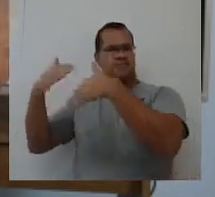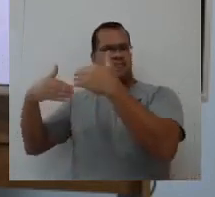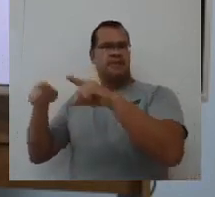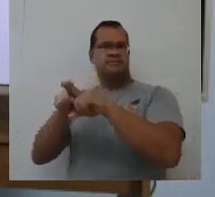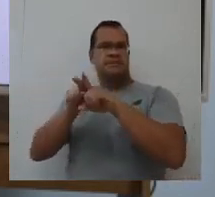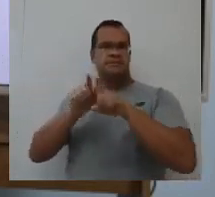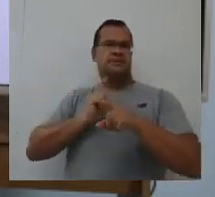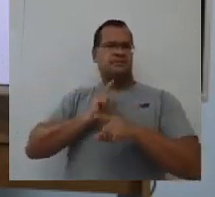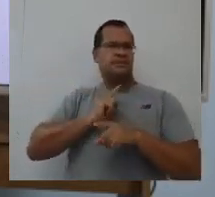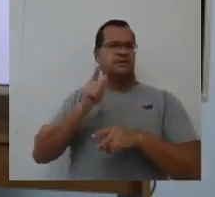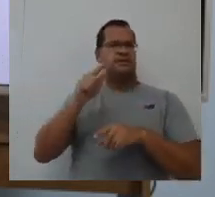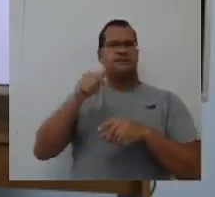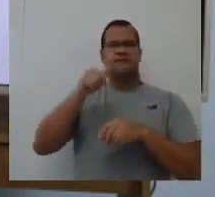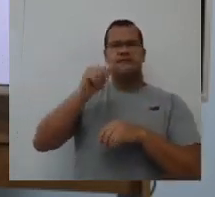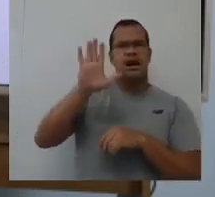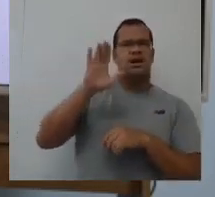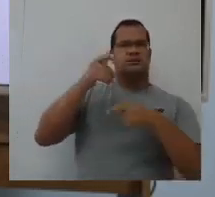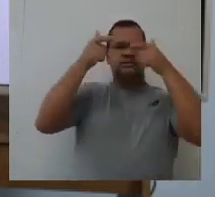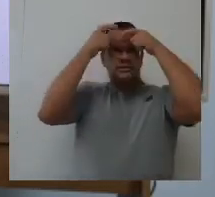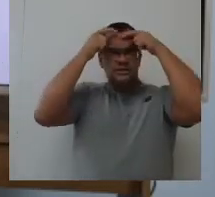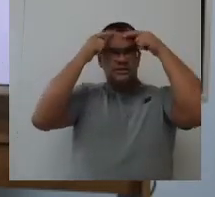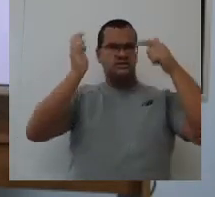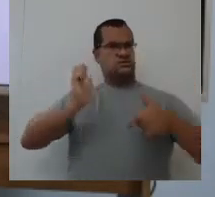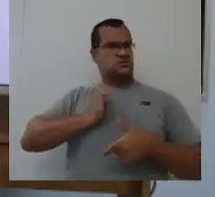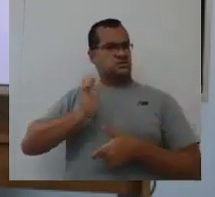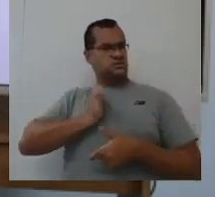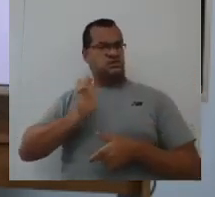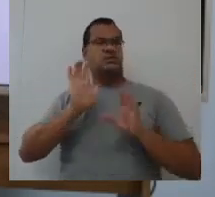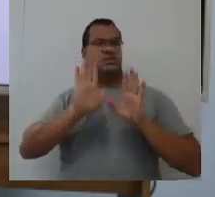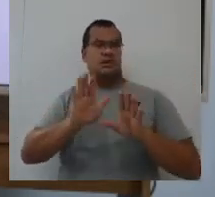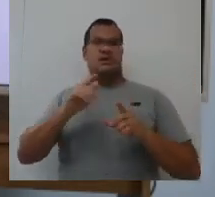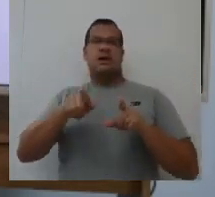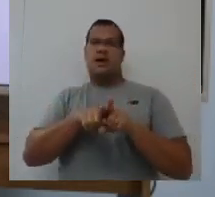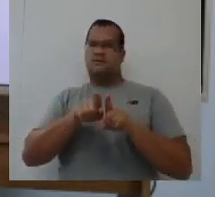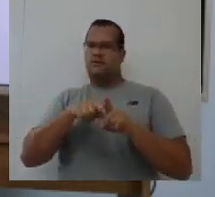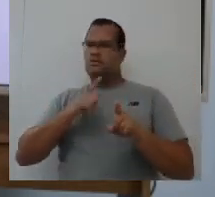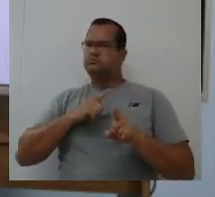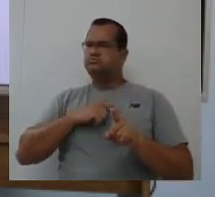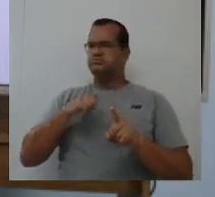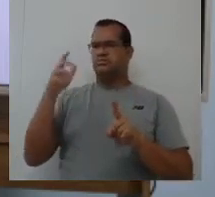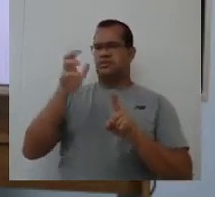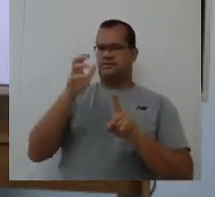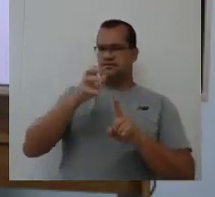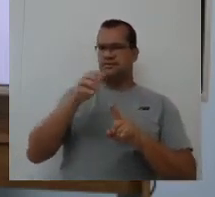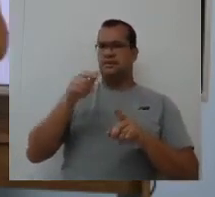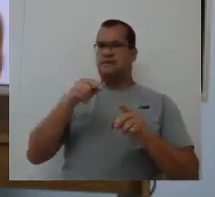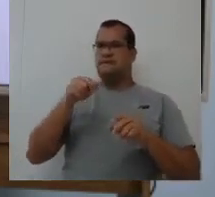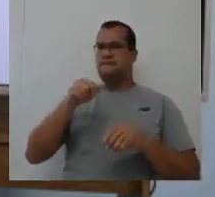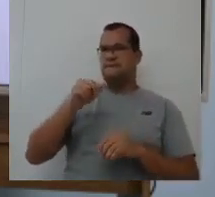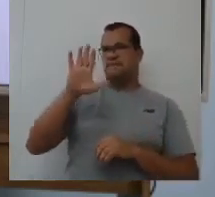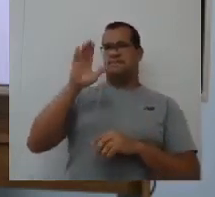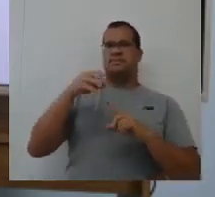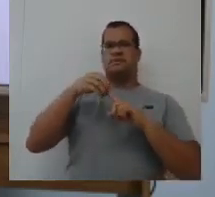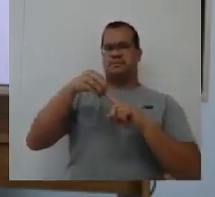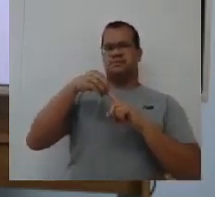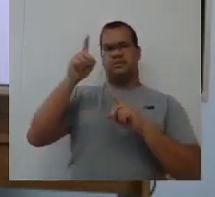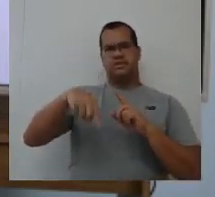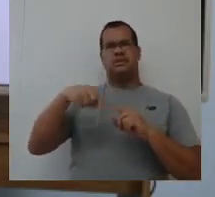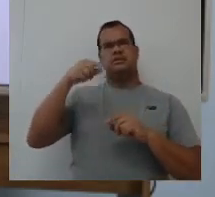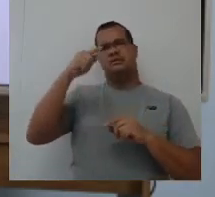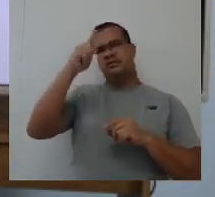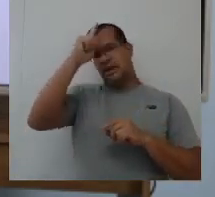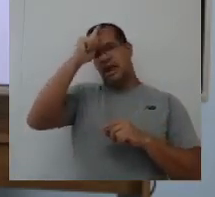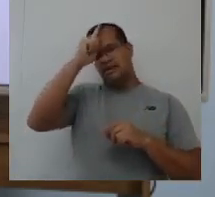ali vários principados ricos, então o impacto foi muito maior com a Alemanha. E a colonização da Ásia e a